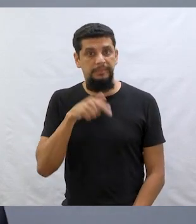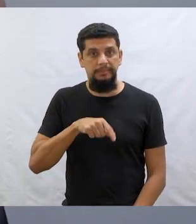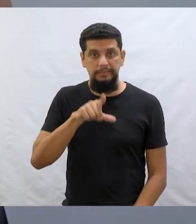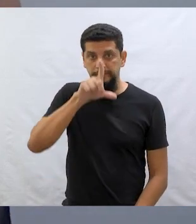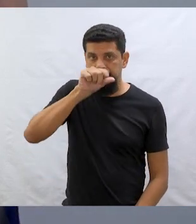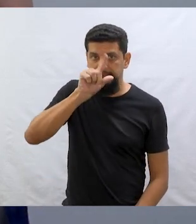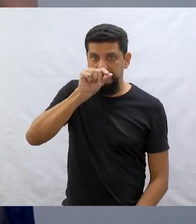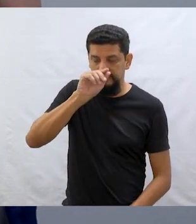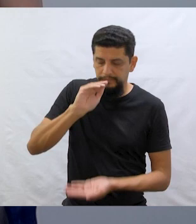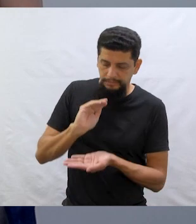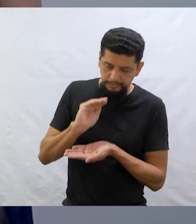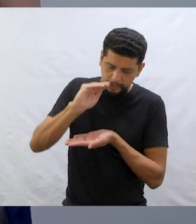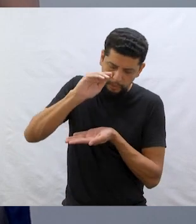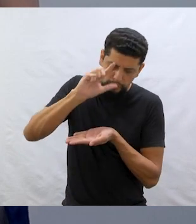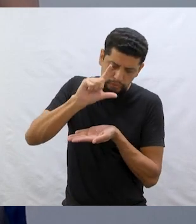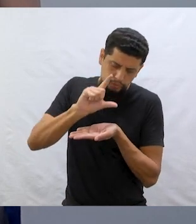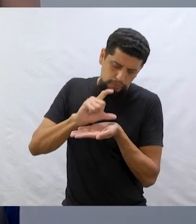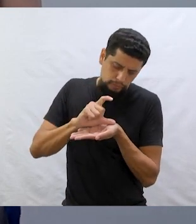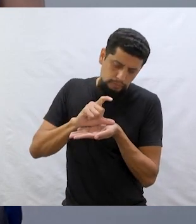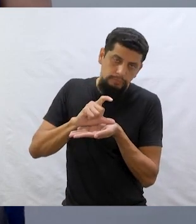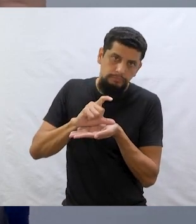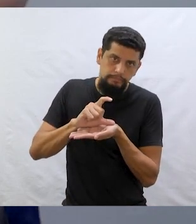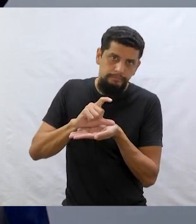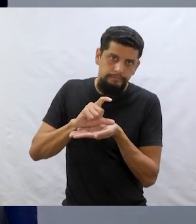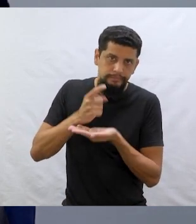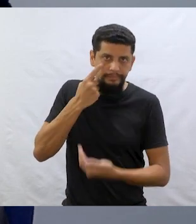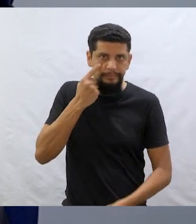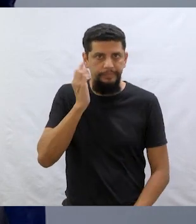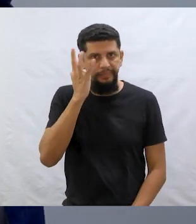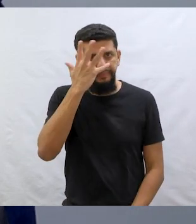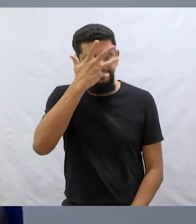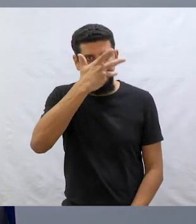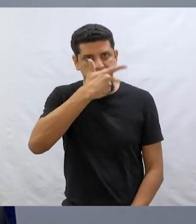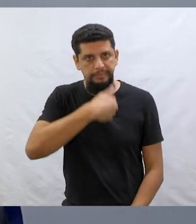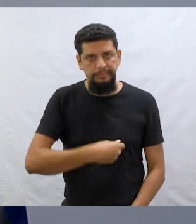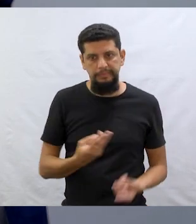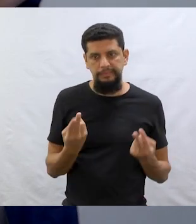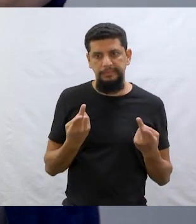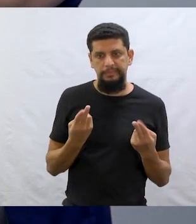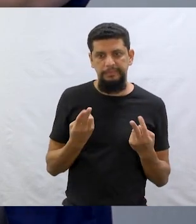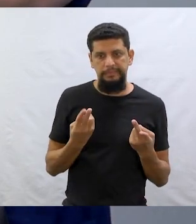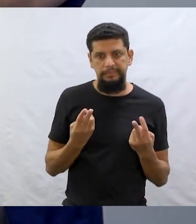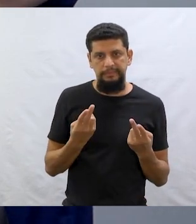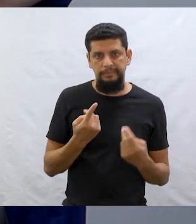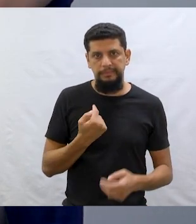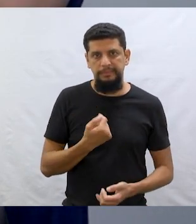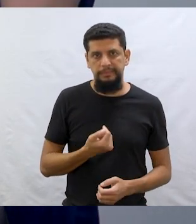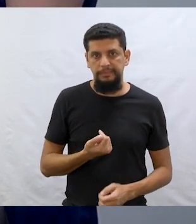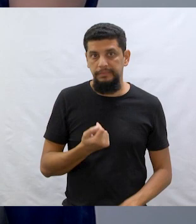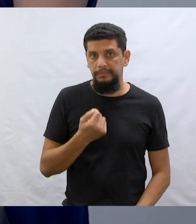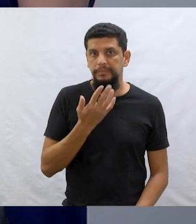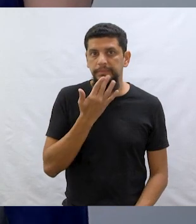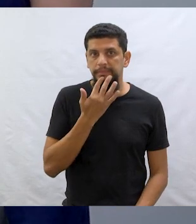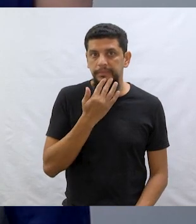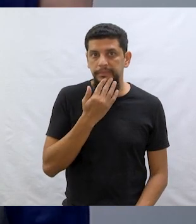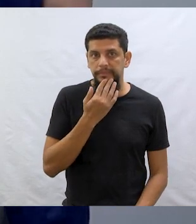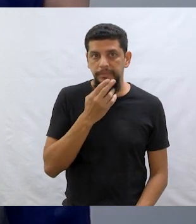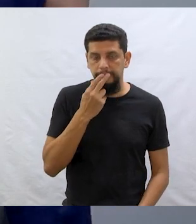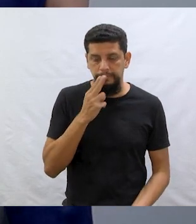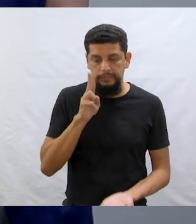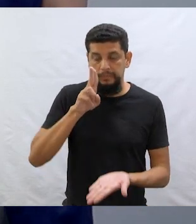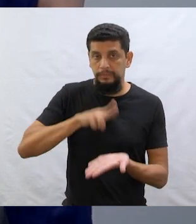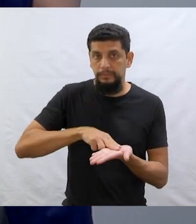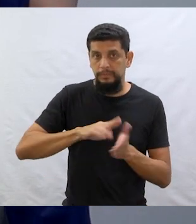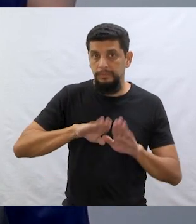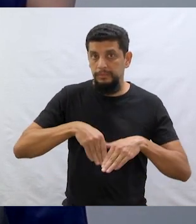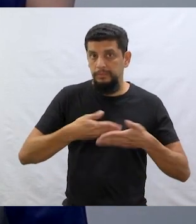É o pintinho. Olha lá. É igual a cor do envelope.